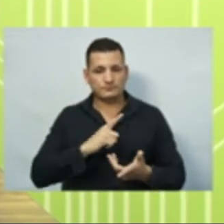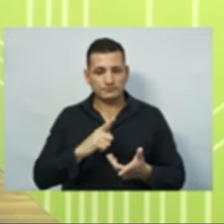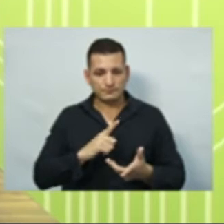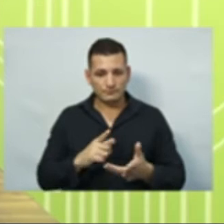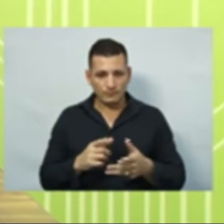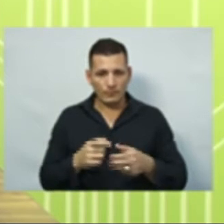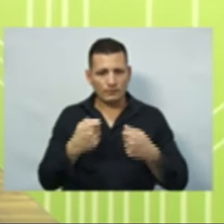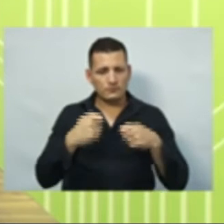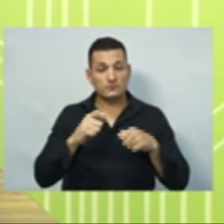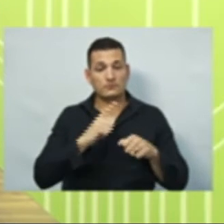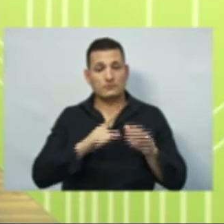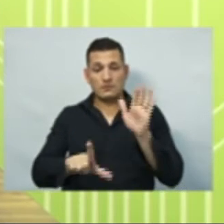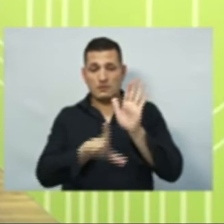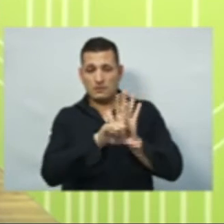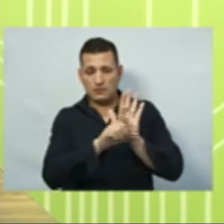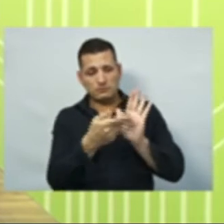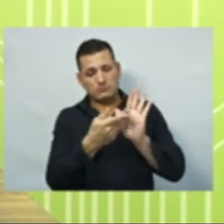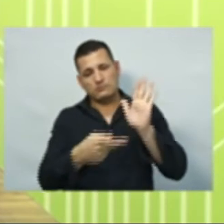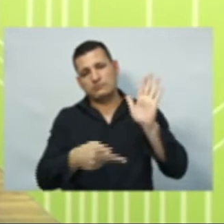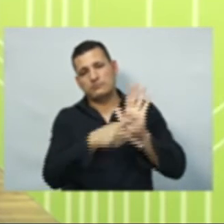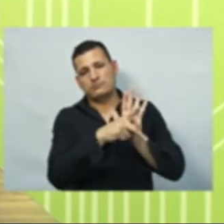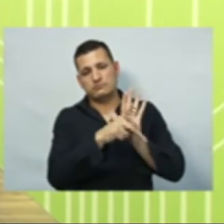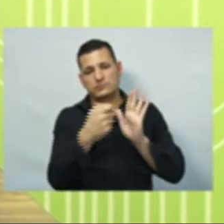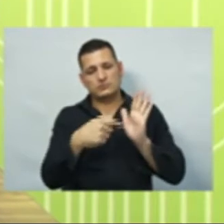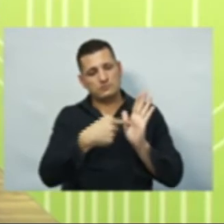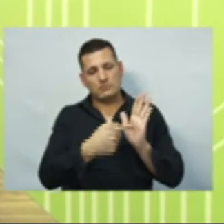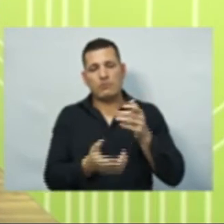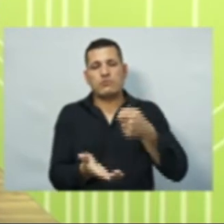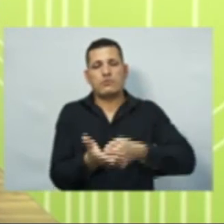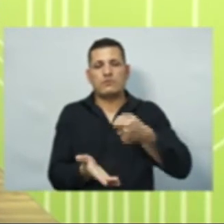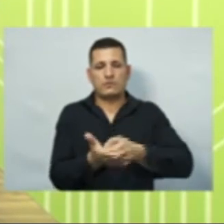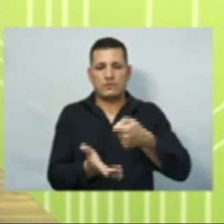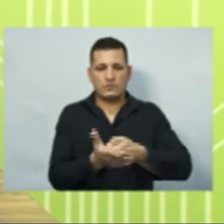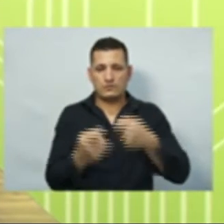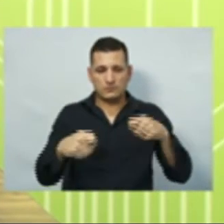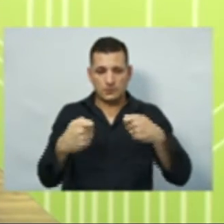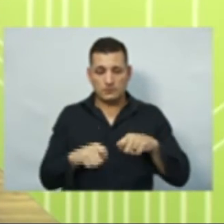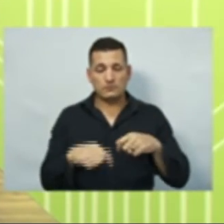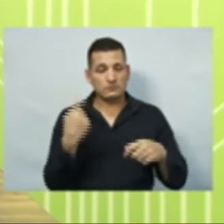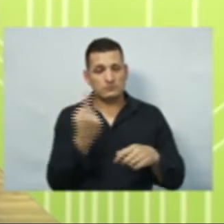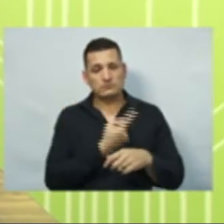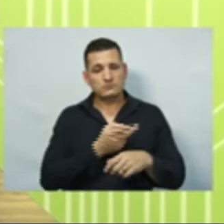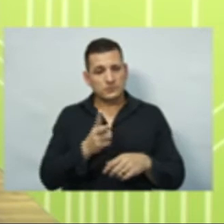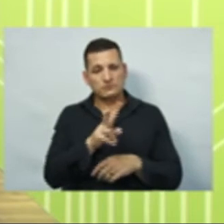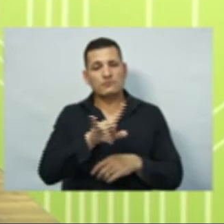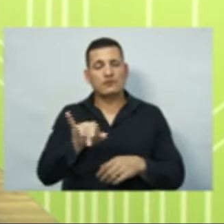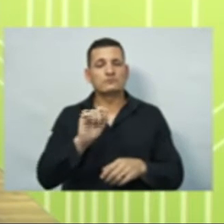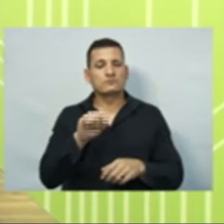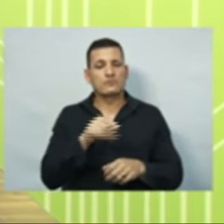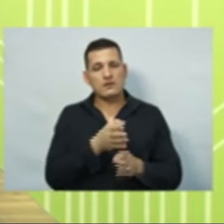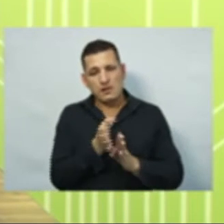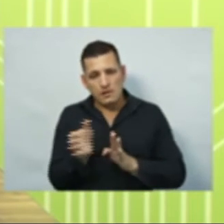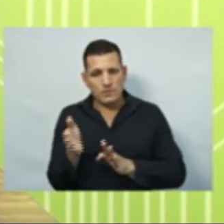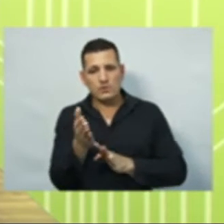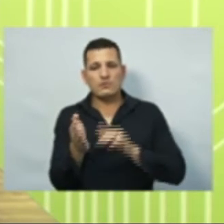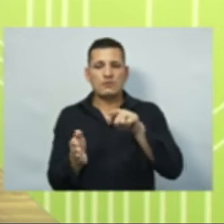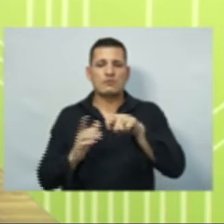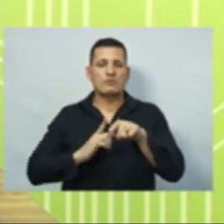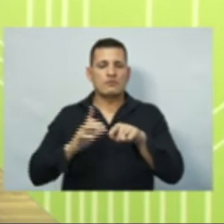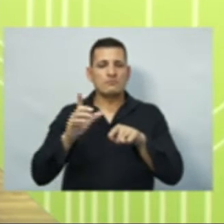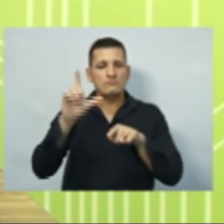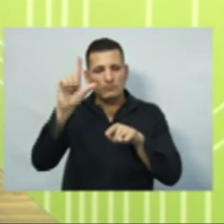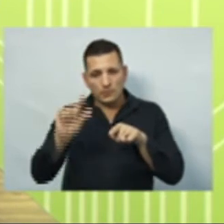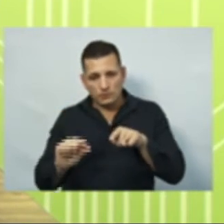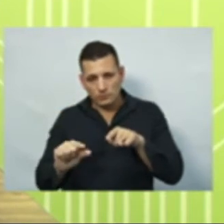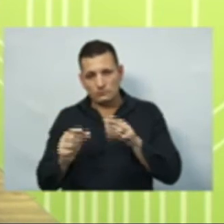uma legislação específica, é preciso ter cobrança dessa legislação. E a gente sempre vai buscar alternativas que têm menor impacto no meio